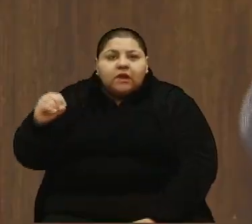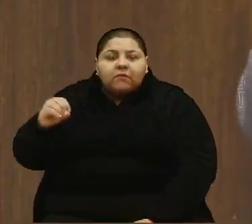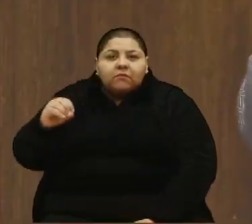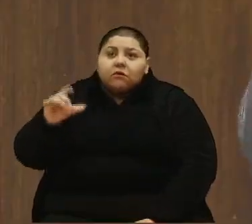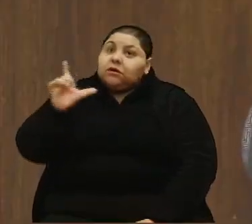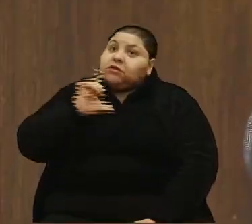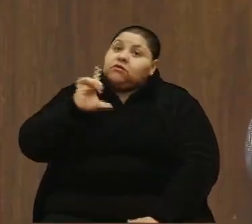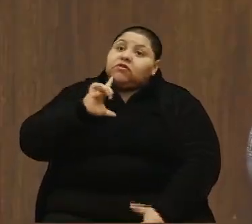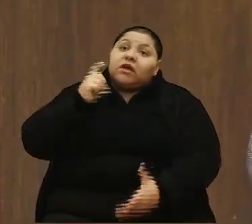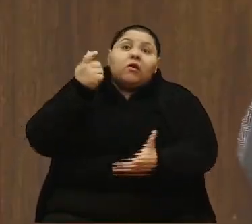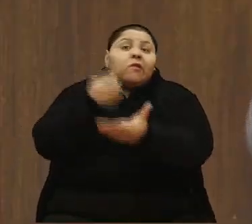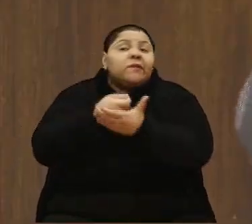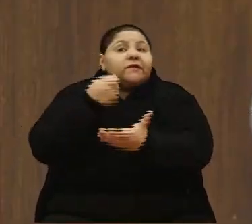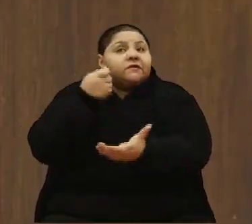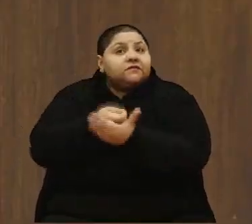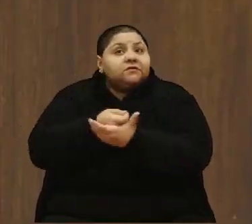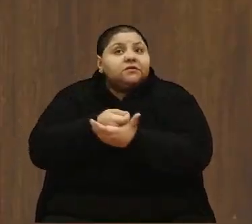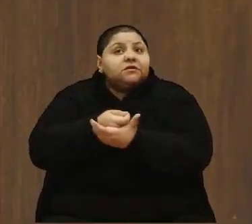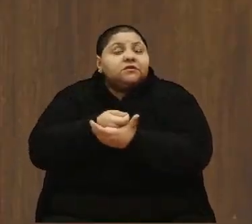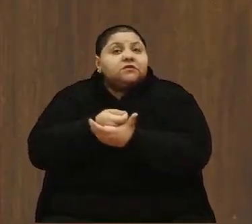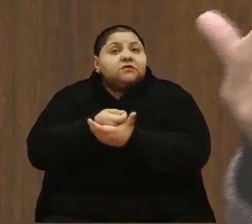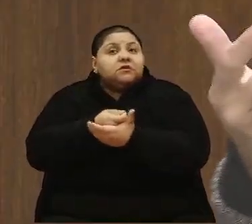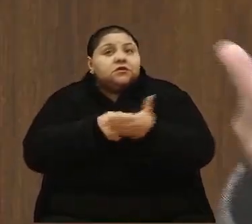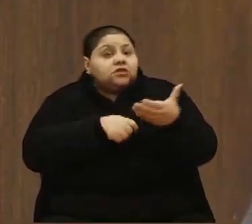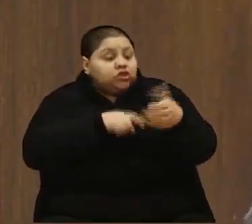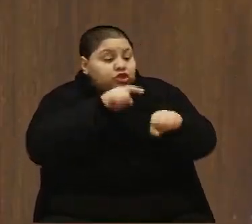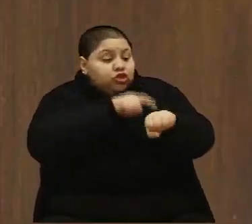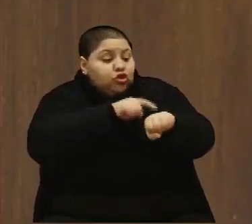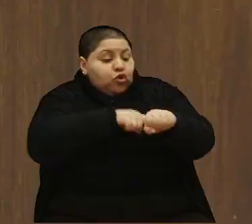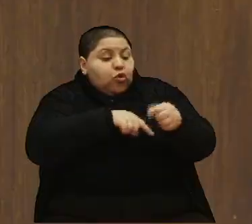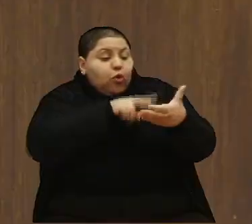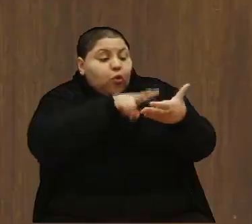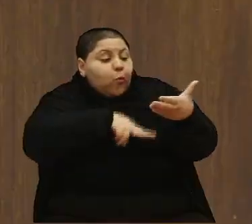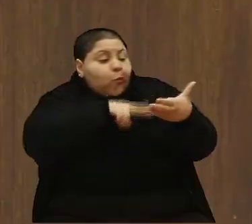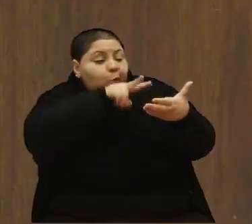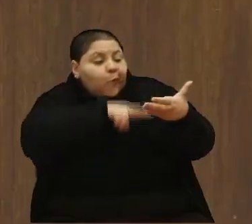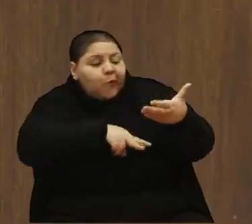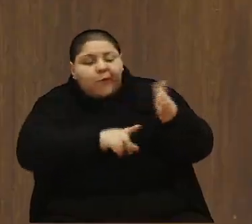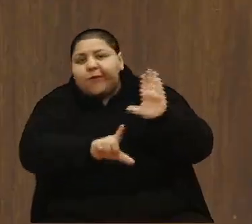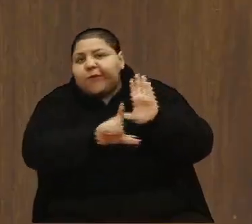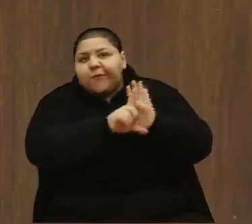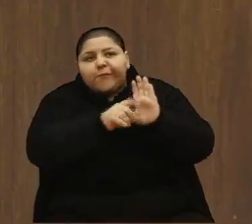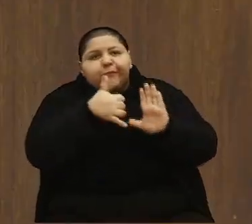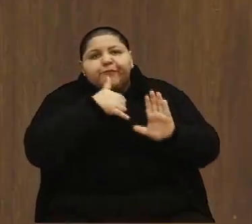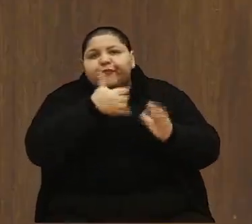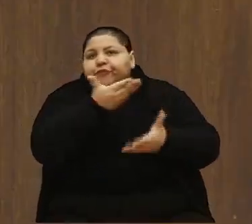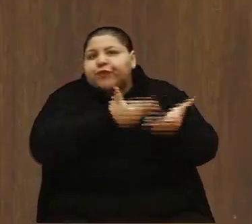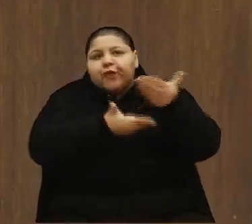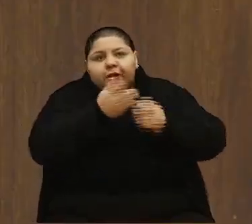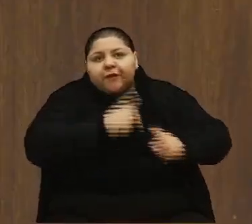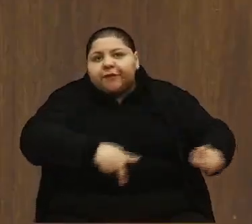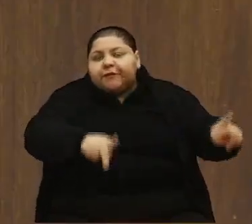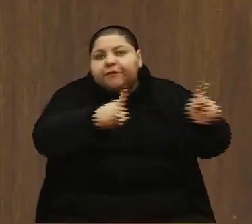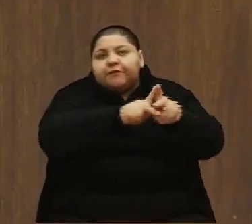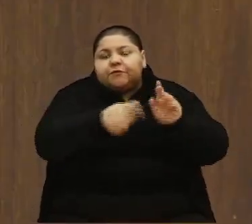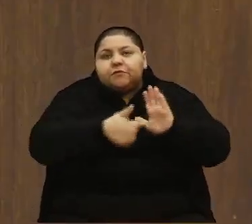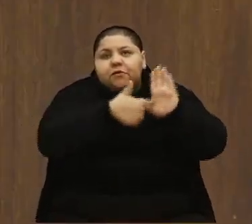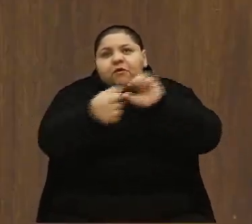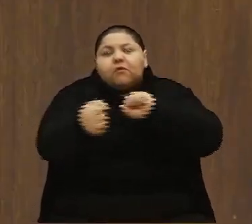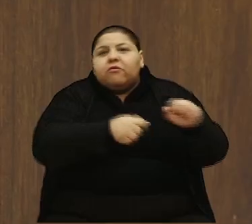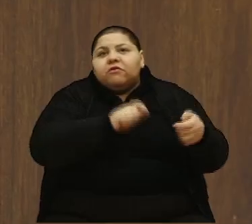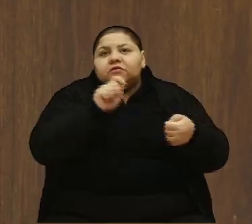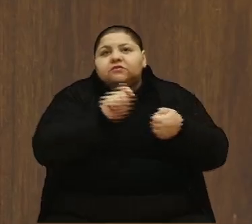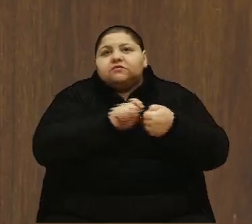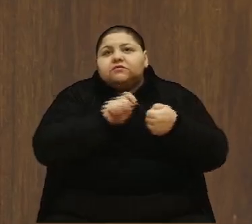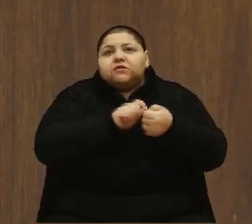tem obrigação de ir até o relógio. A grande questão é que a lei, que infelizmente não atende o povo, determina que eles podem fazer